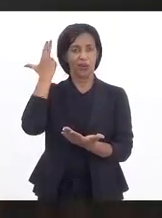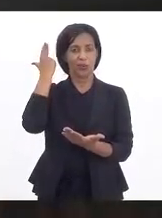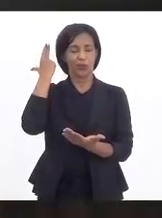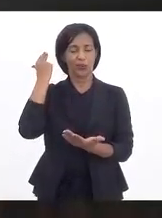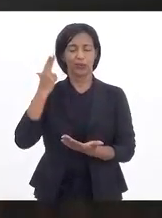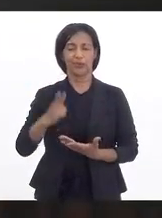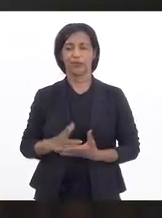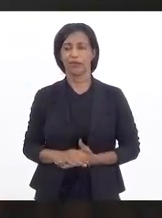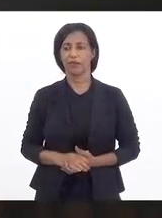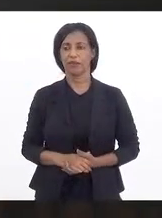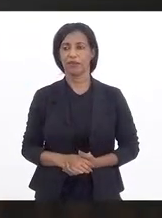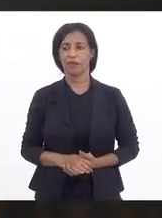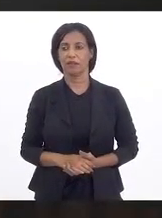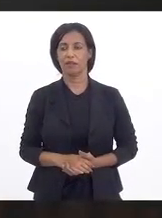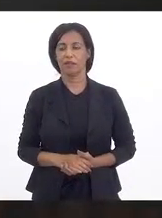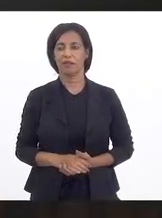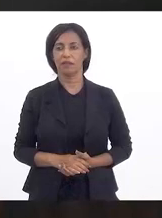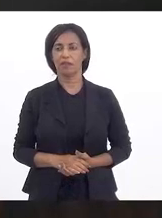voto